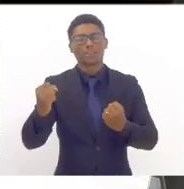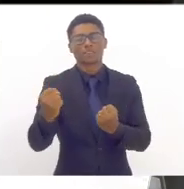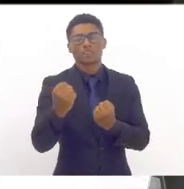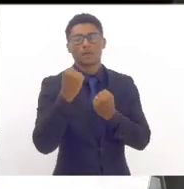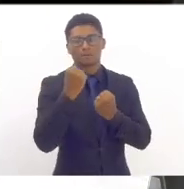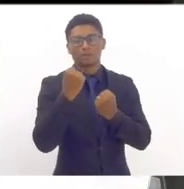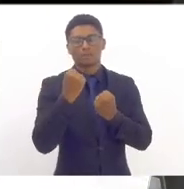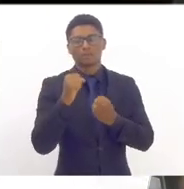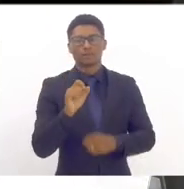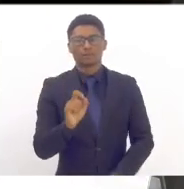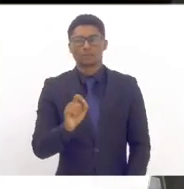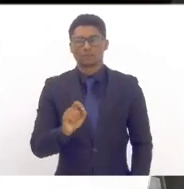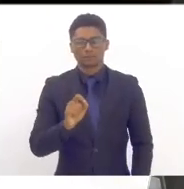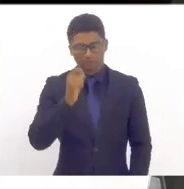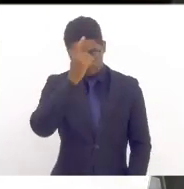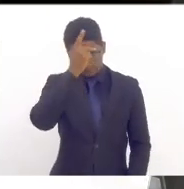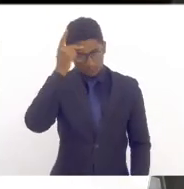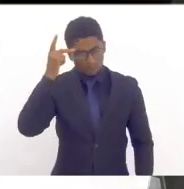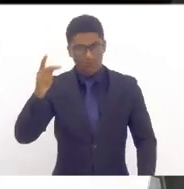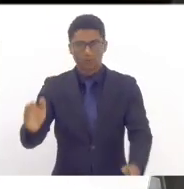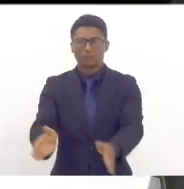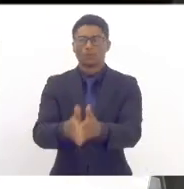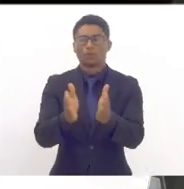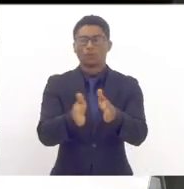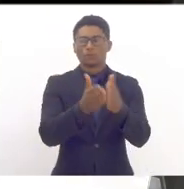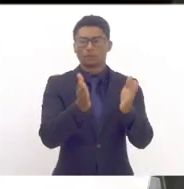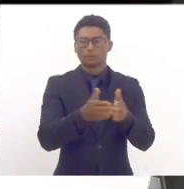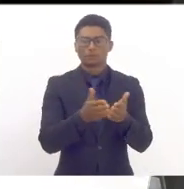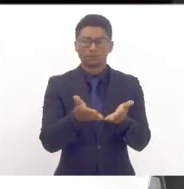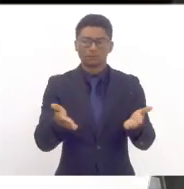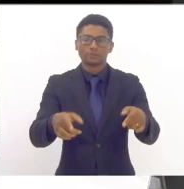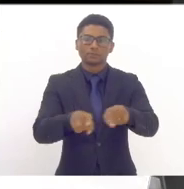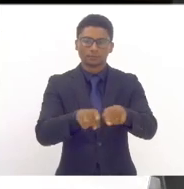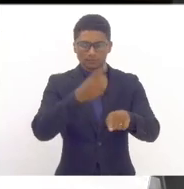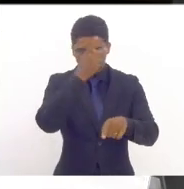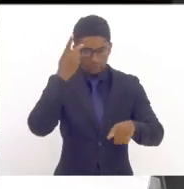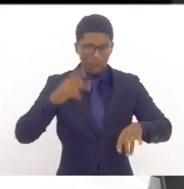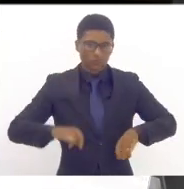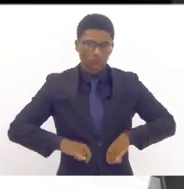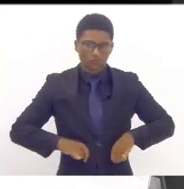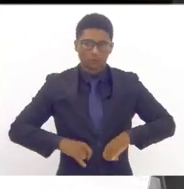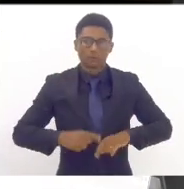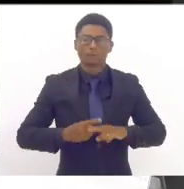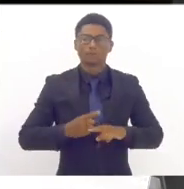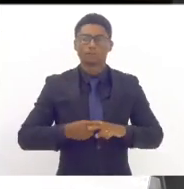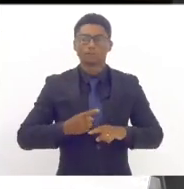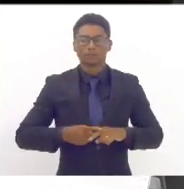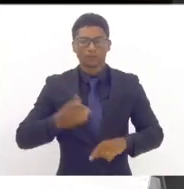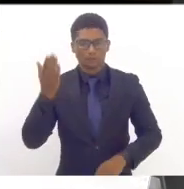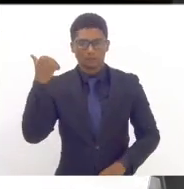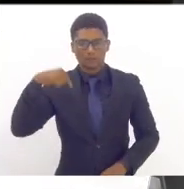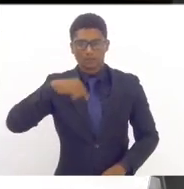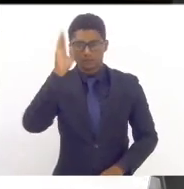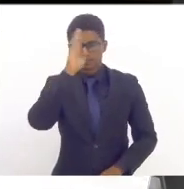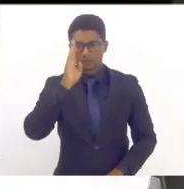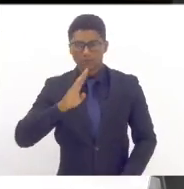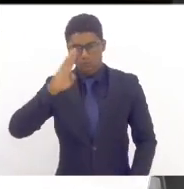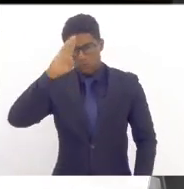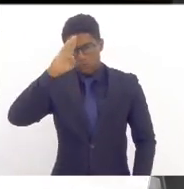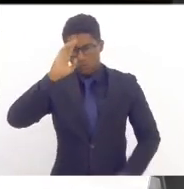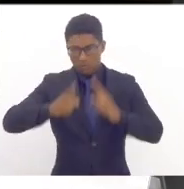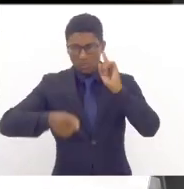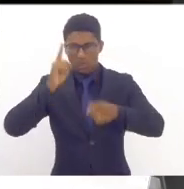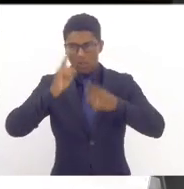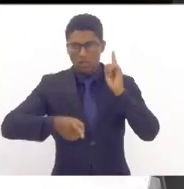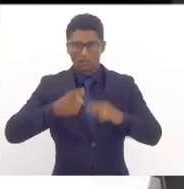daqueles pobres, oprimidos, e daqueles que sofreram as consequências da ditadura militar. Também um defensor